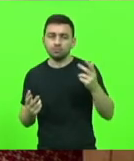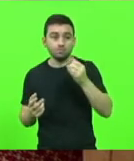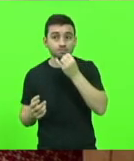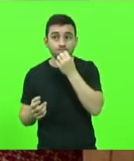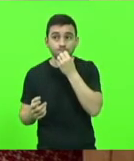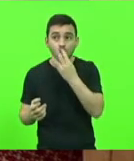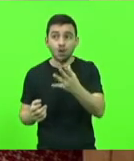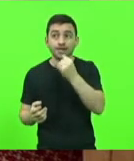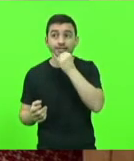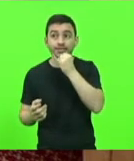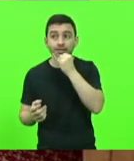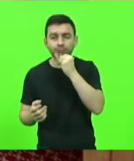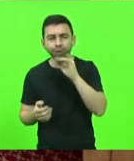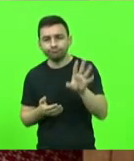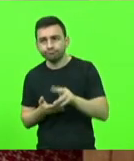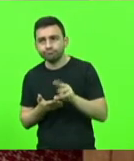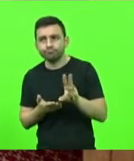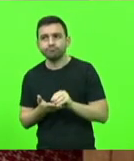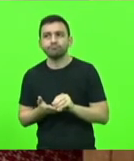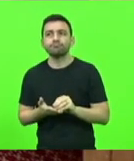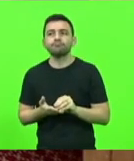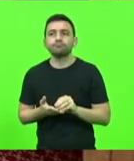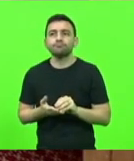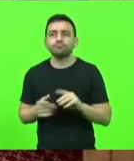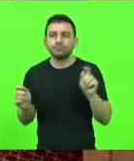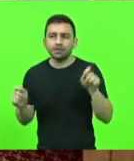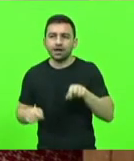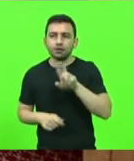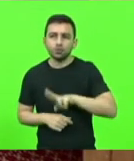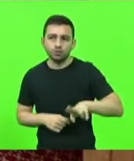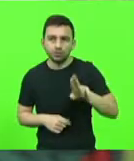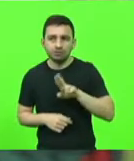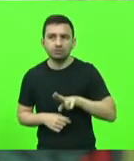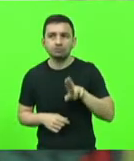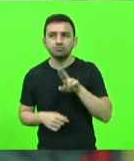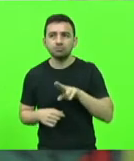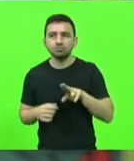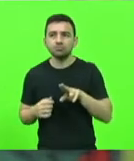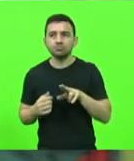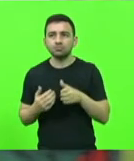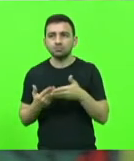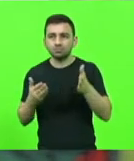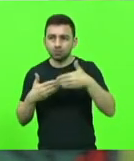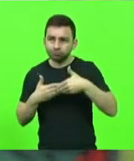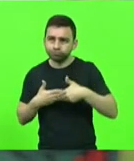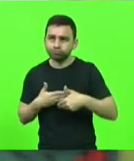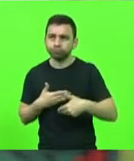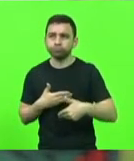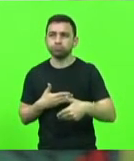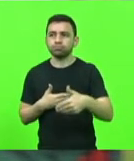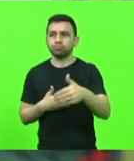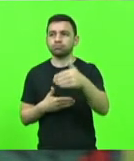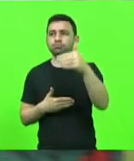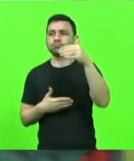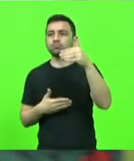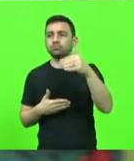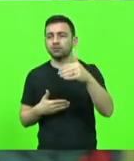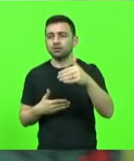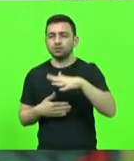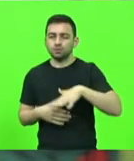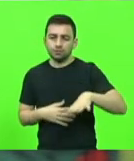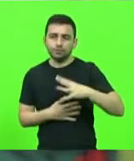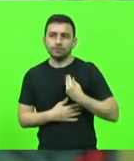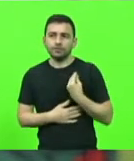exemplos que podem ser utilizado ao longo de